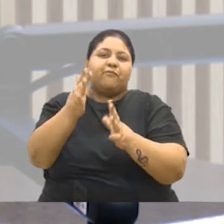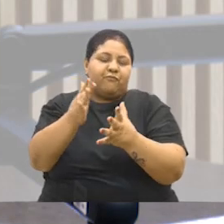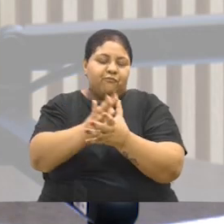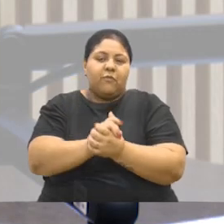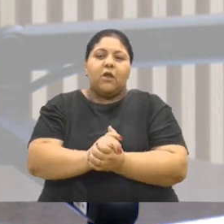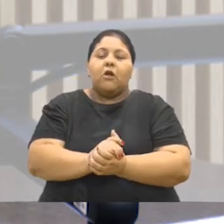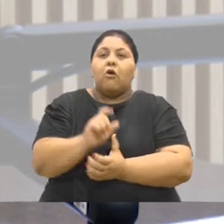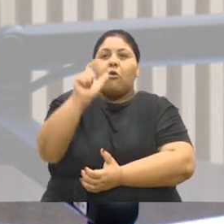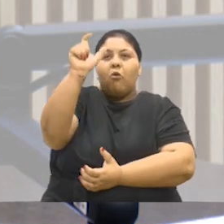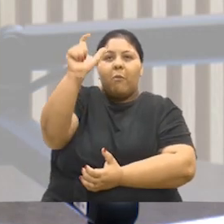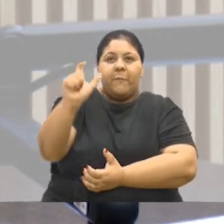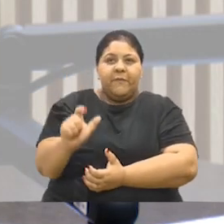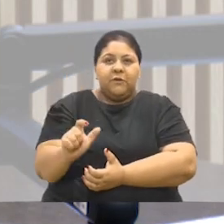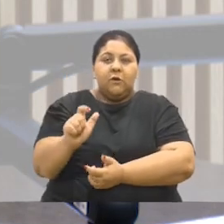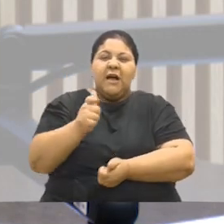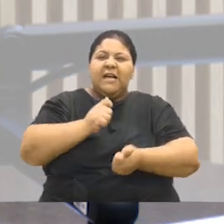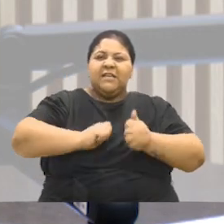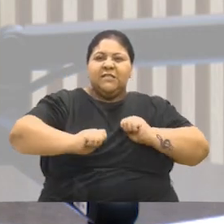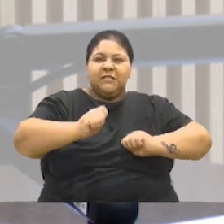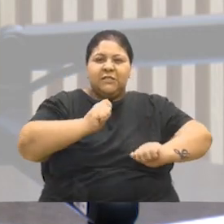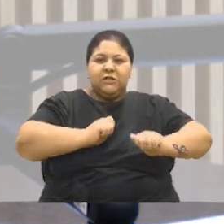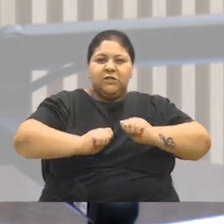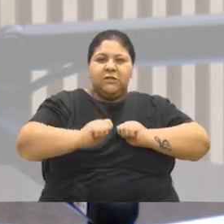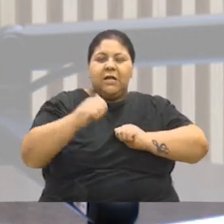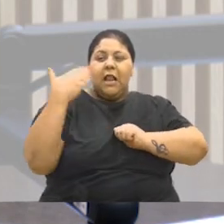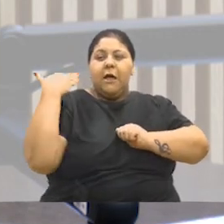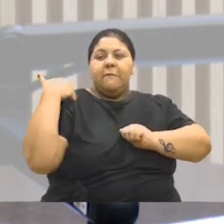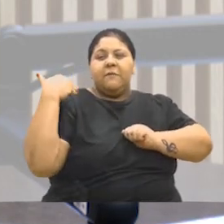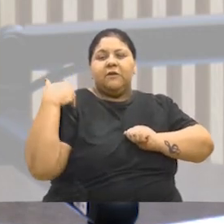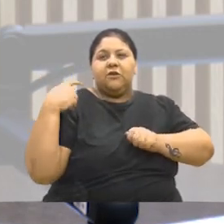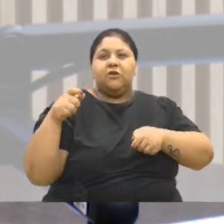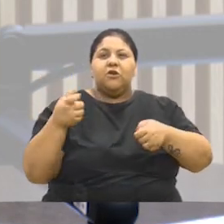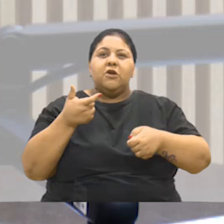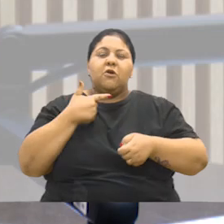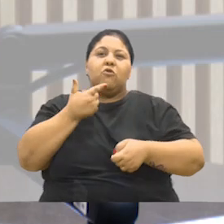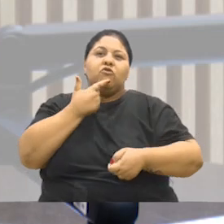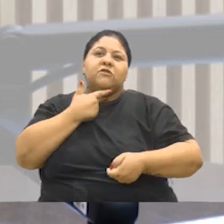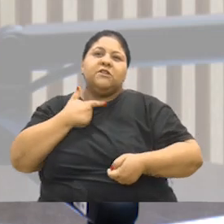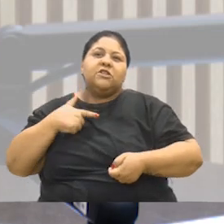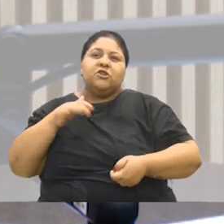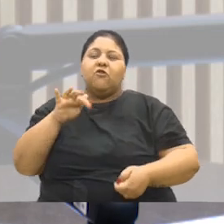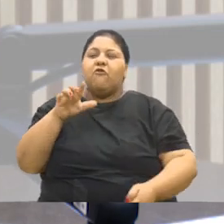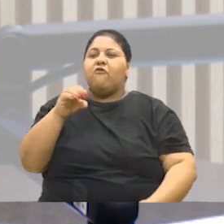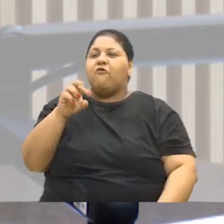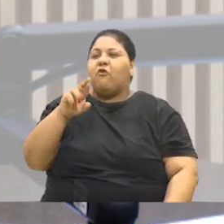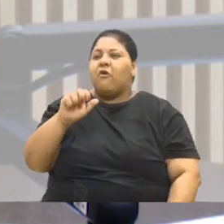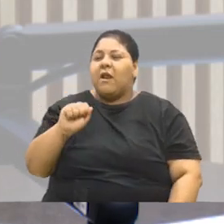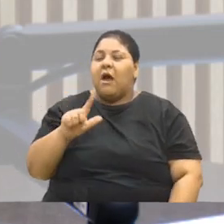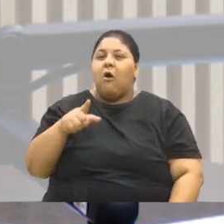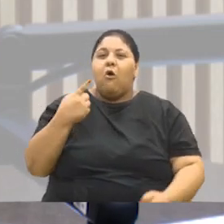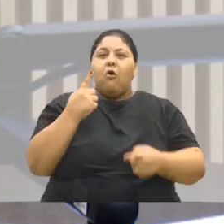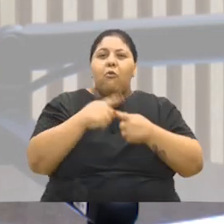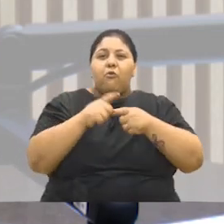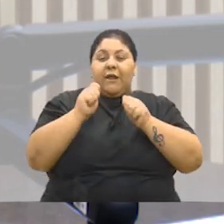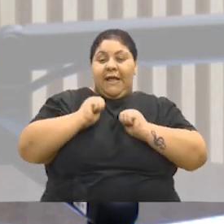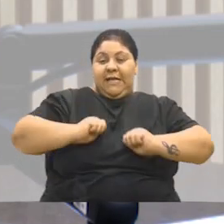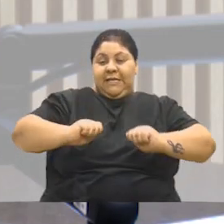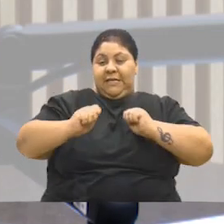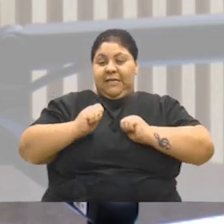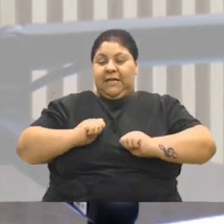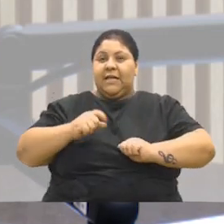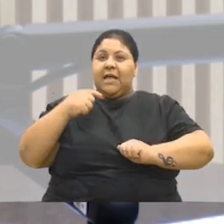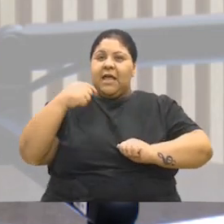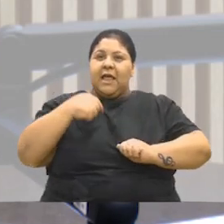ansiosa, né? Ela me procura, eu gostaria de fazer um floralzinho porque eu estou muito ansiosa. Esse floral, ele vai ajudar em todas